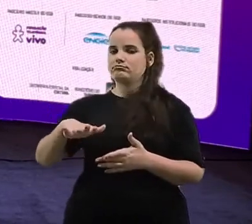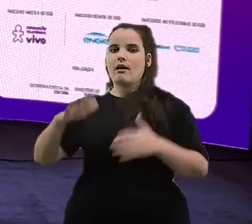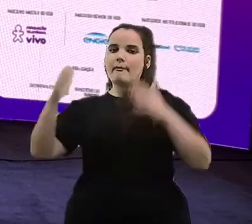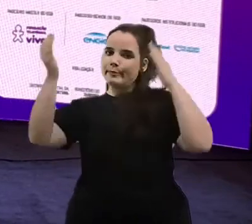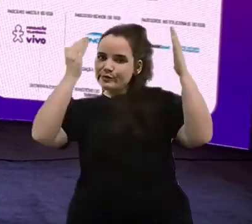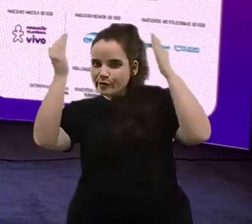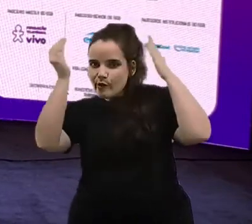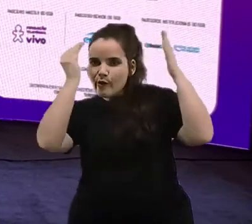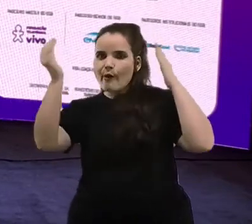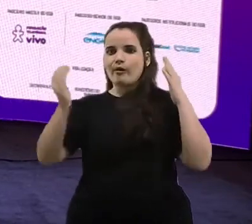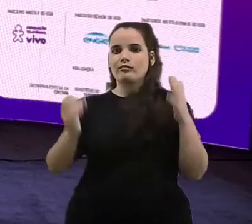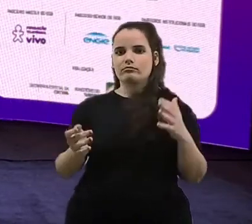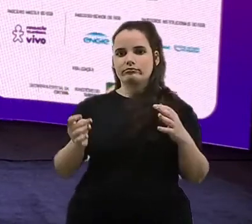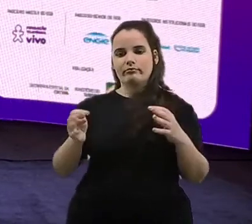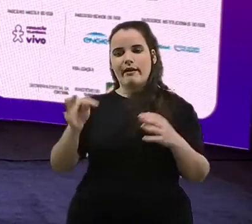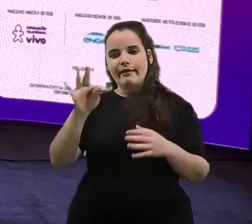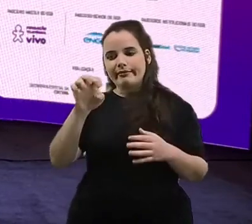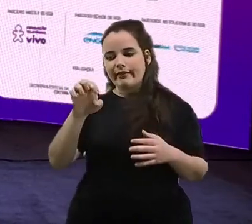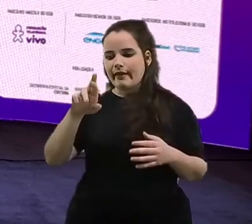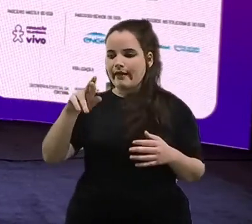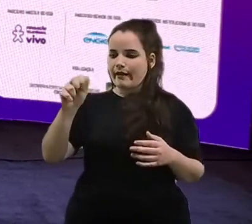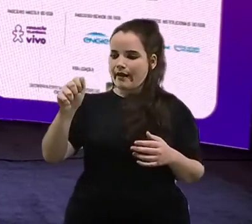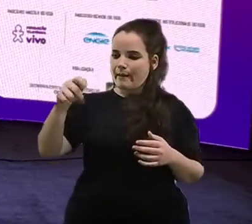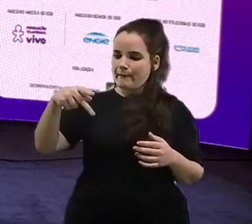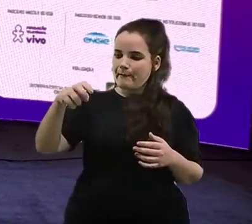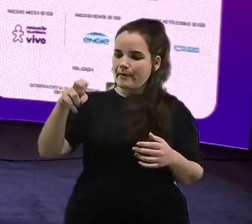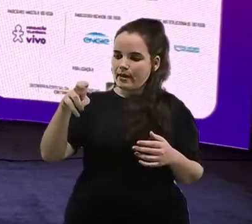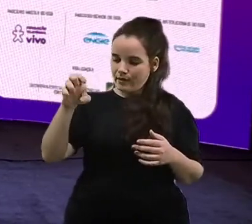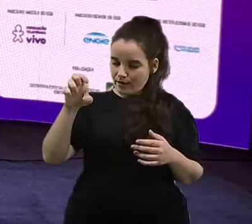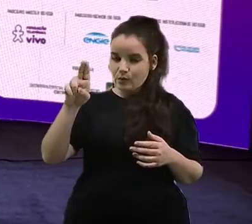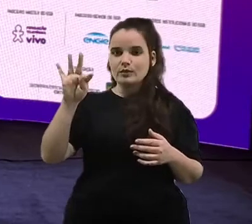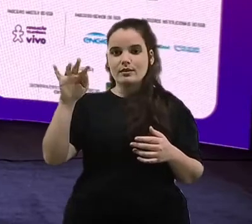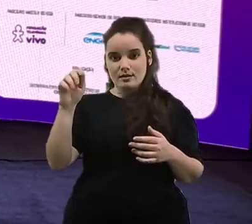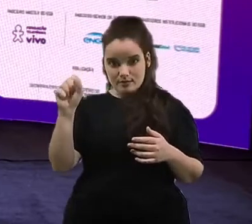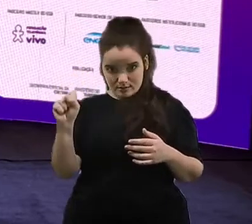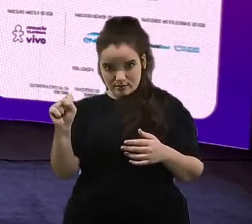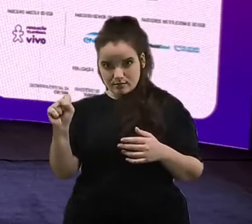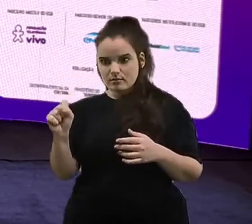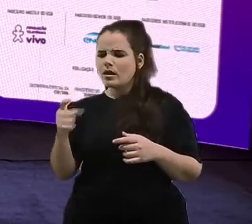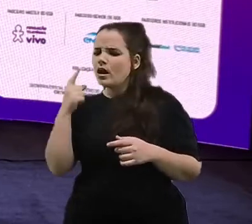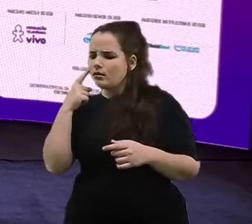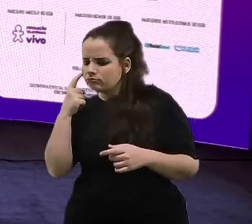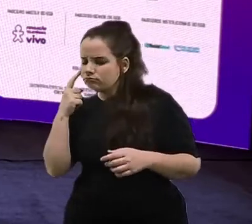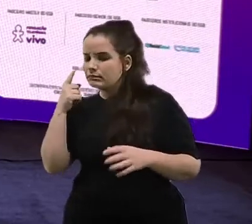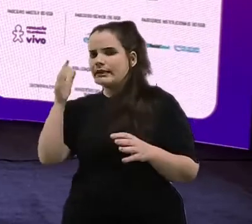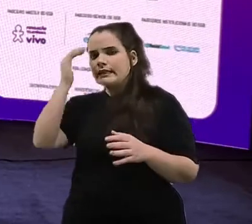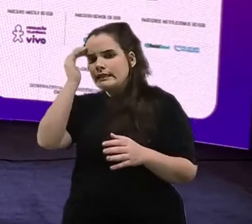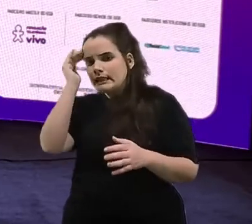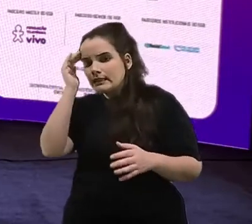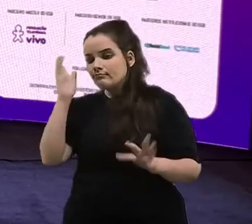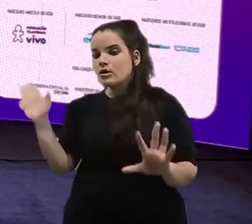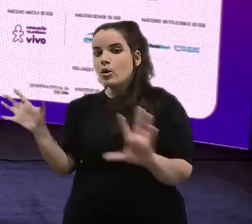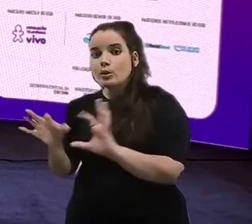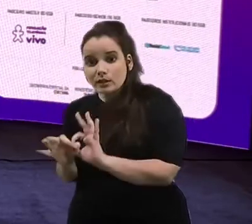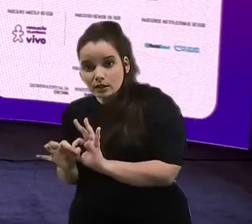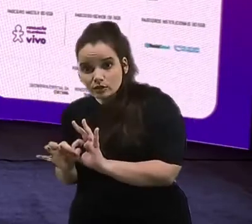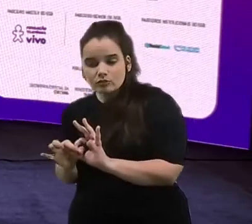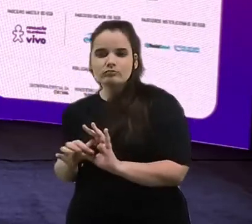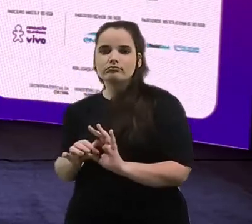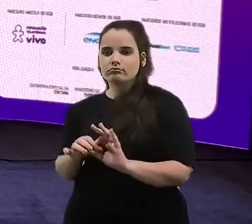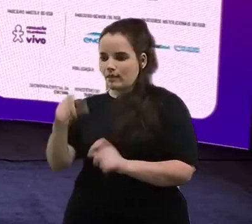terapeutas, que são capazes de entender o contexto de um determinado usuário, de uma determinada